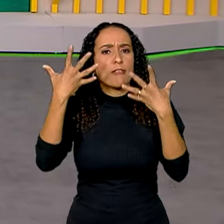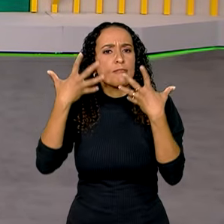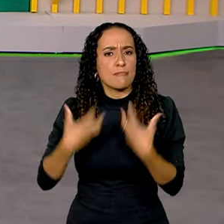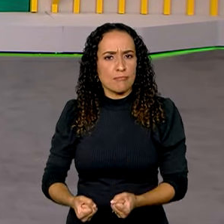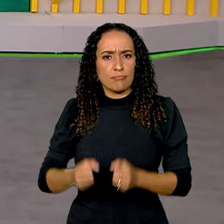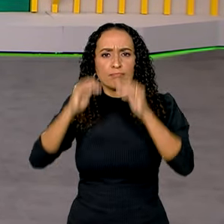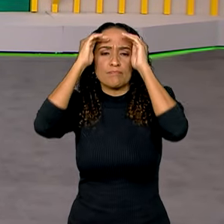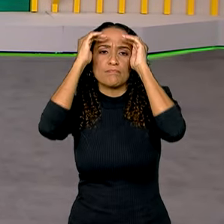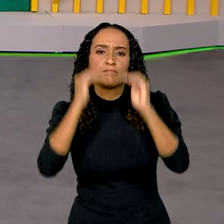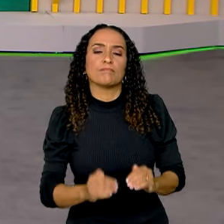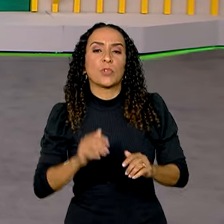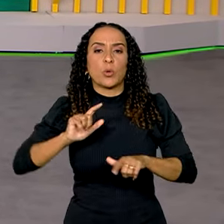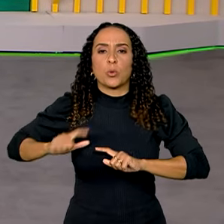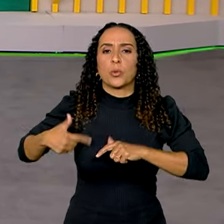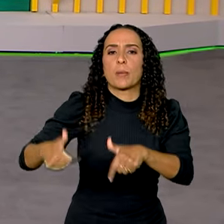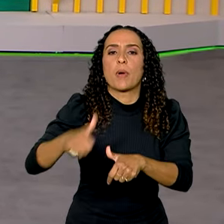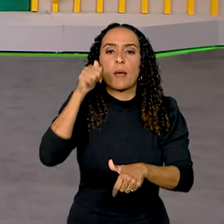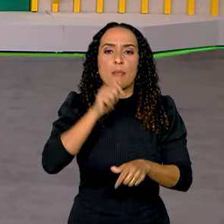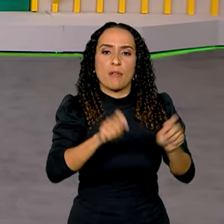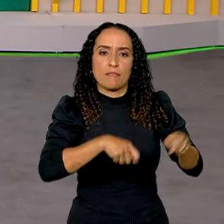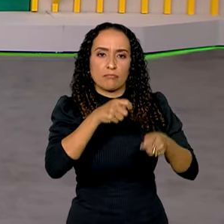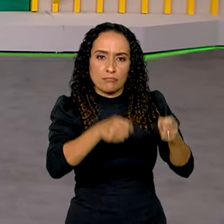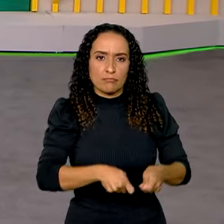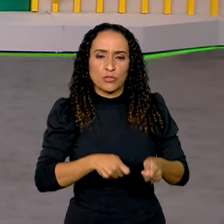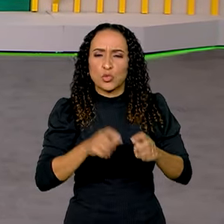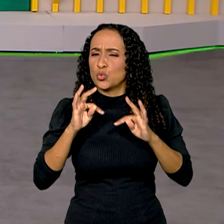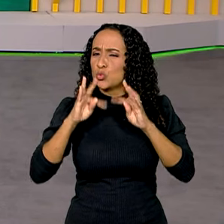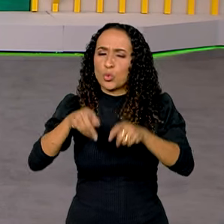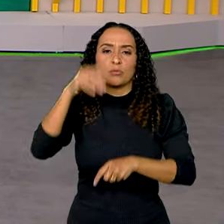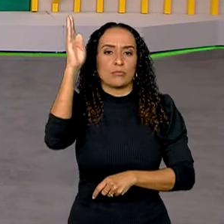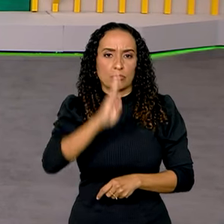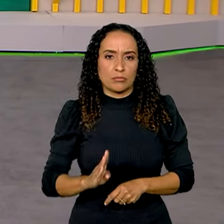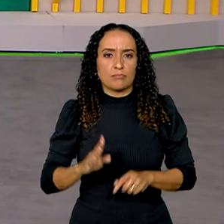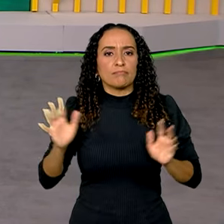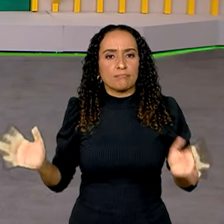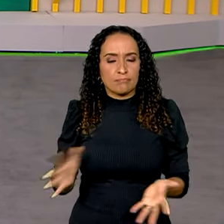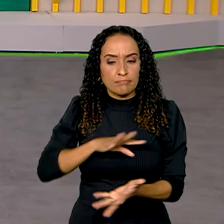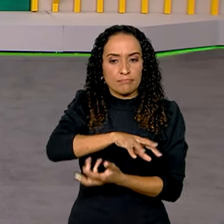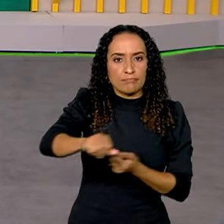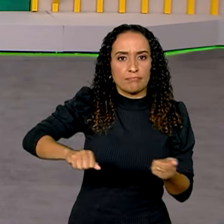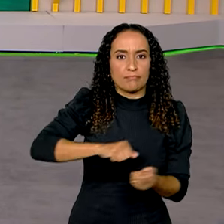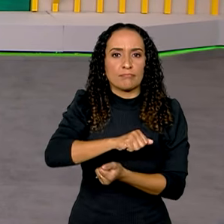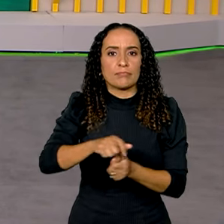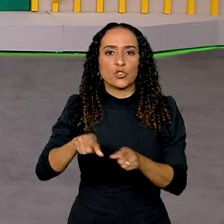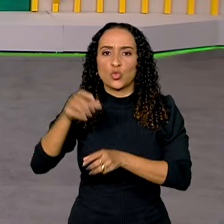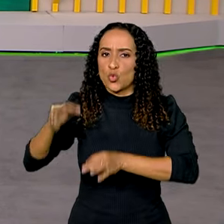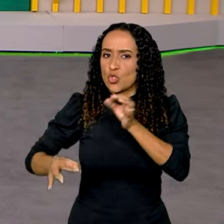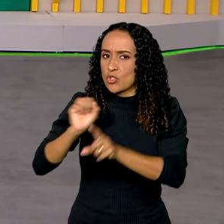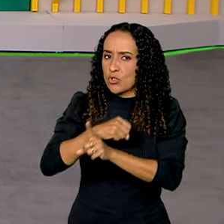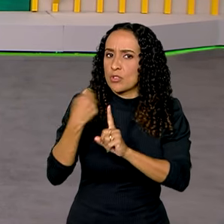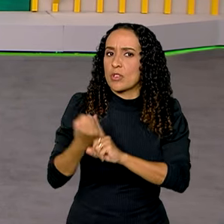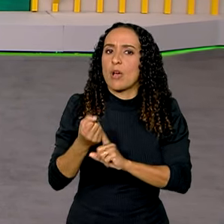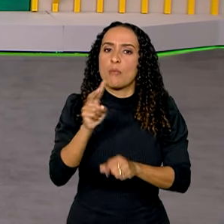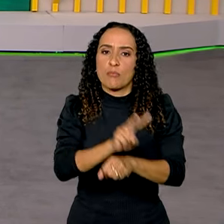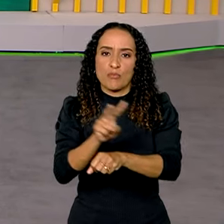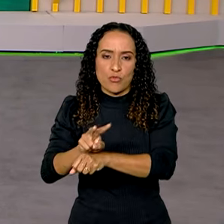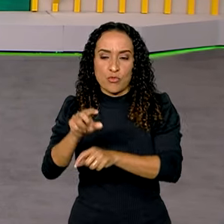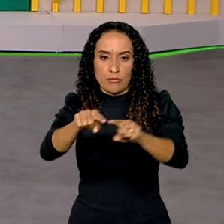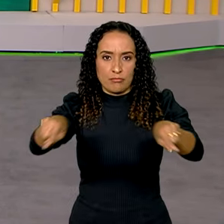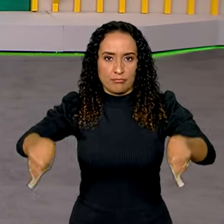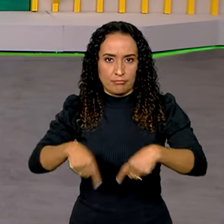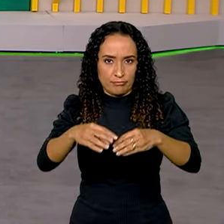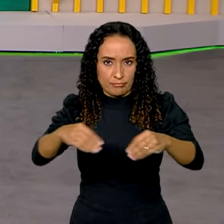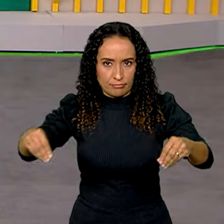reconhecimento do trabalho feito por pescadoras de todo o país na promoção da sustentabilidade, justiça social e proteção